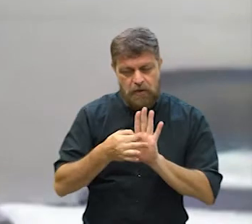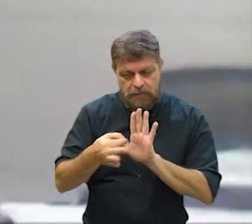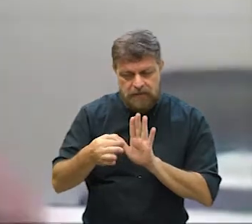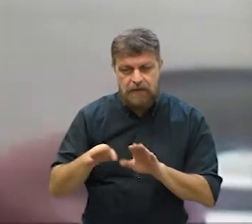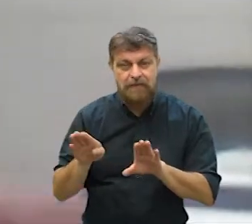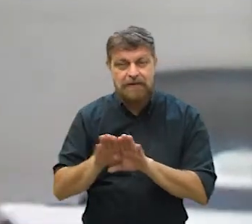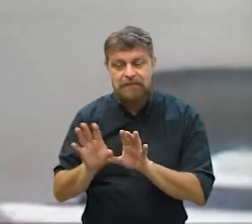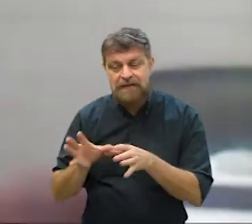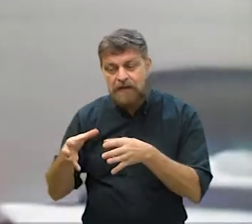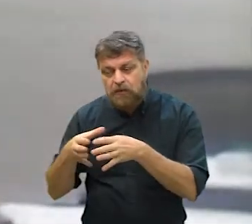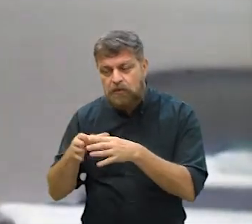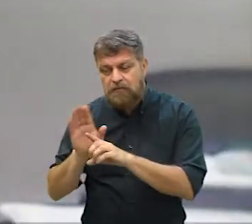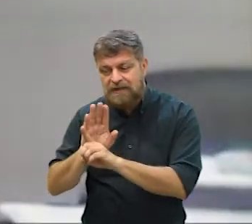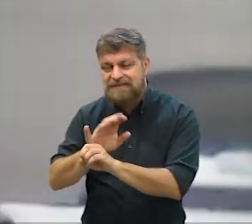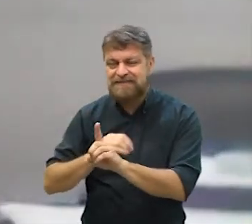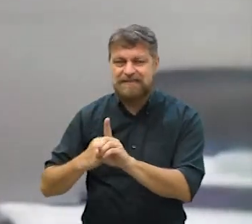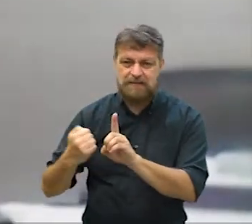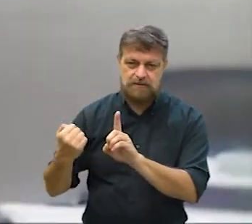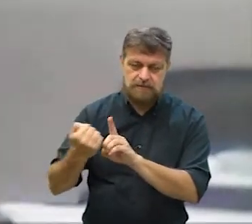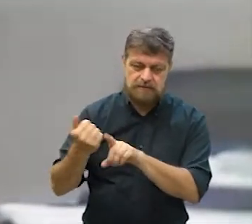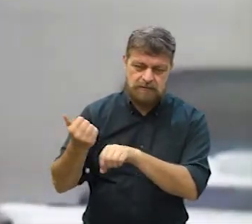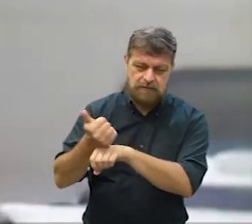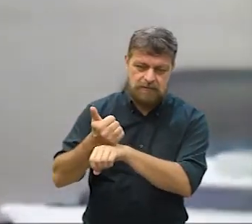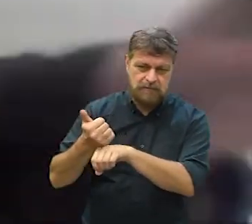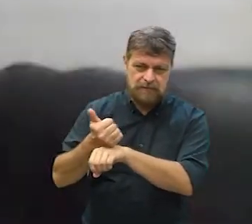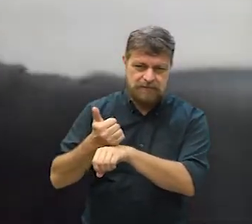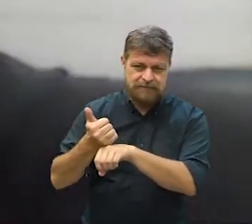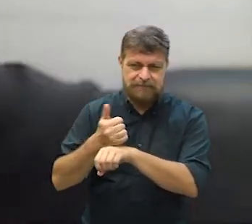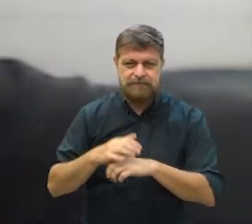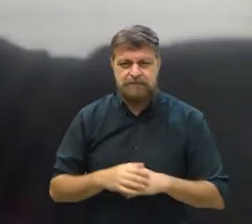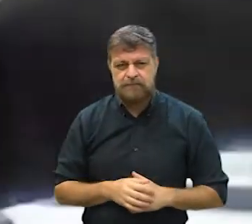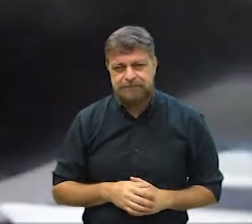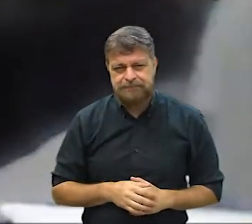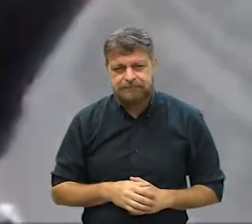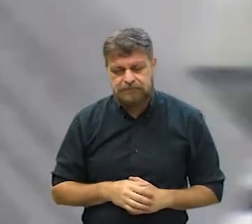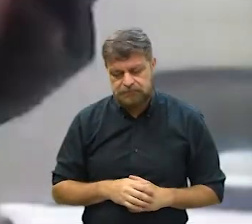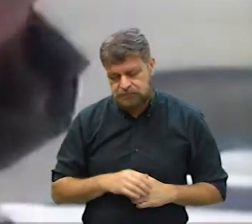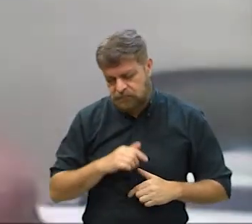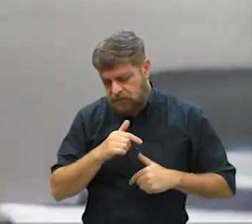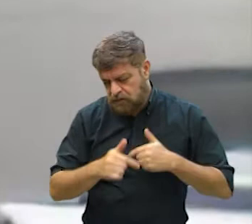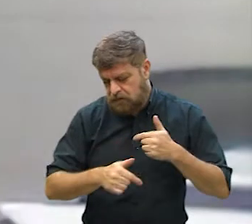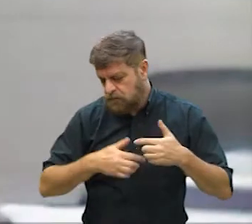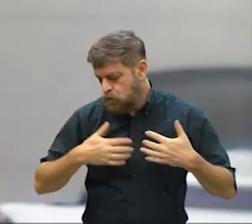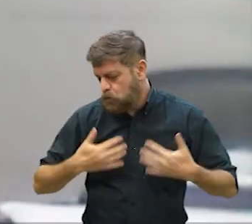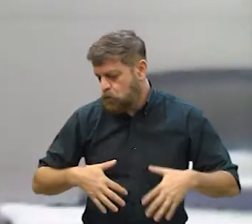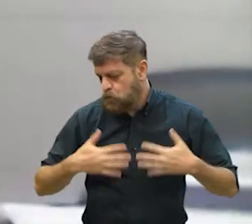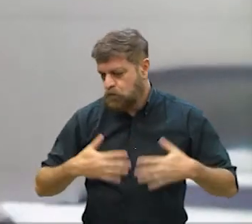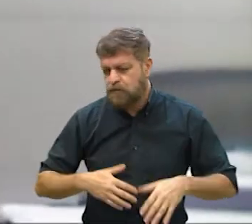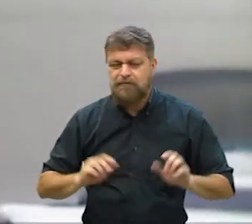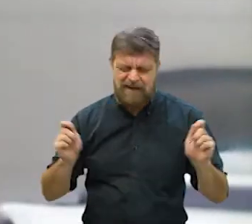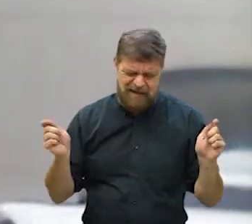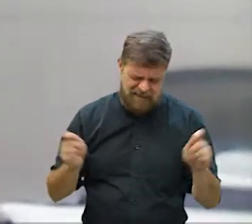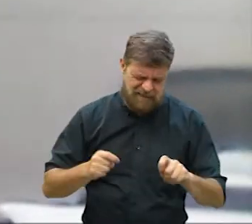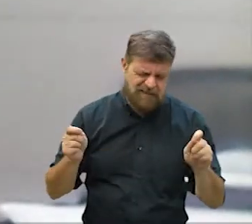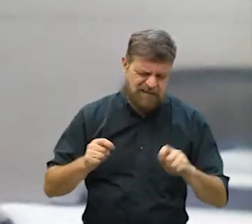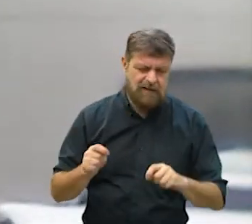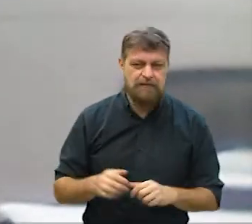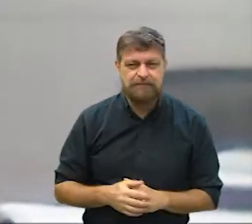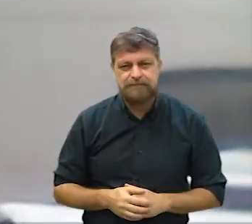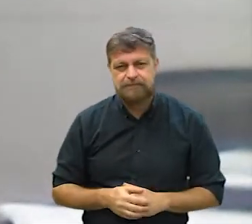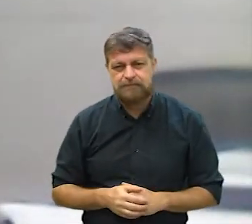assistentes sociais. Não é uma... Quer dizer, é trabalhoso, mas não é coisa do outro mundo,